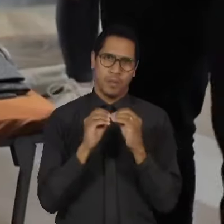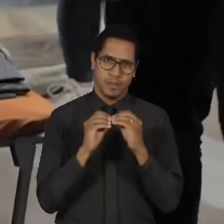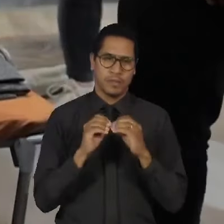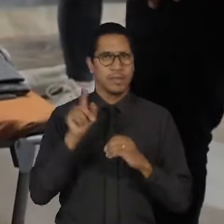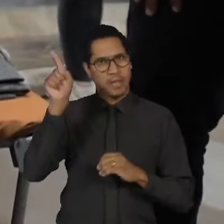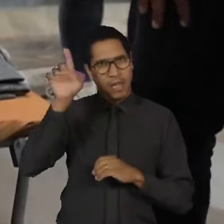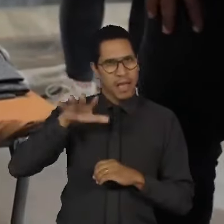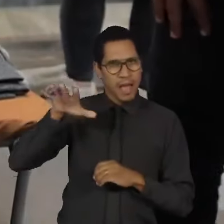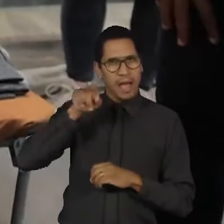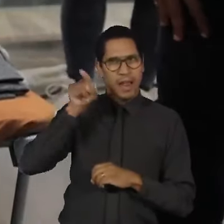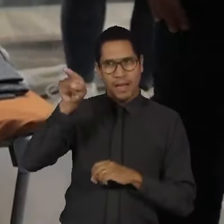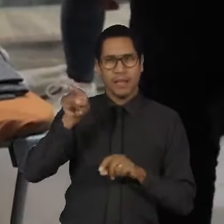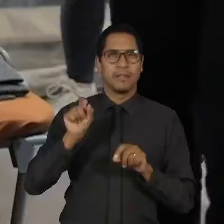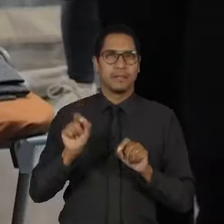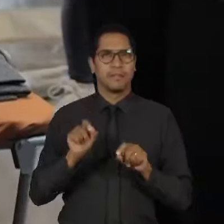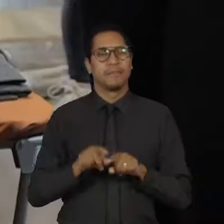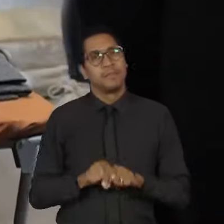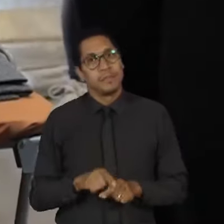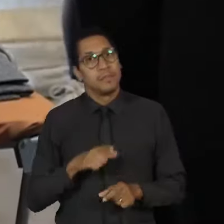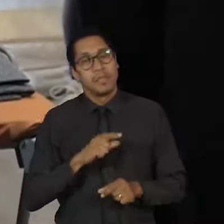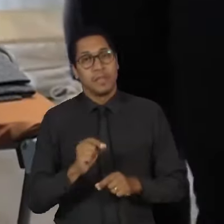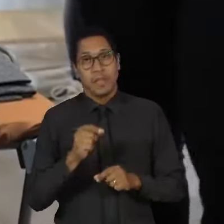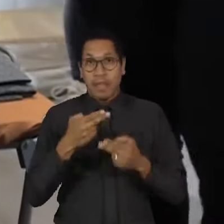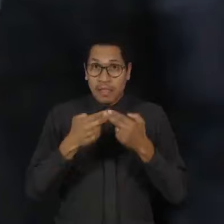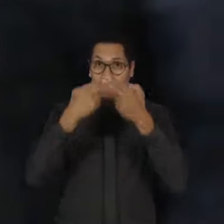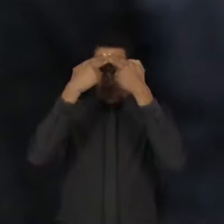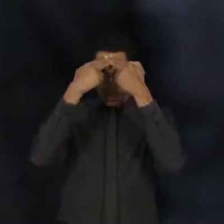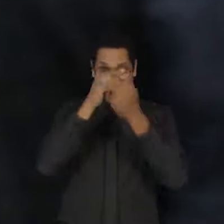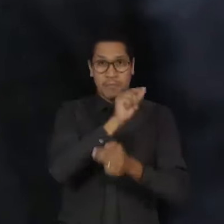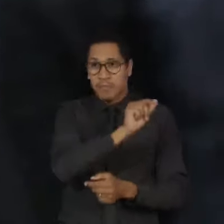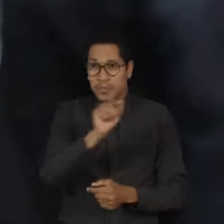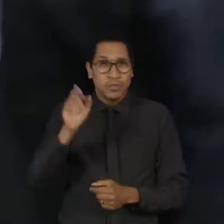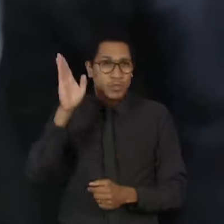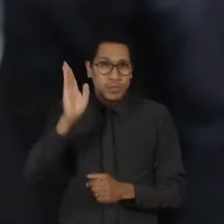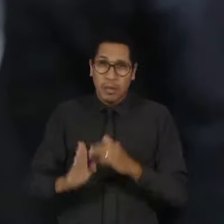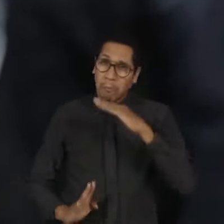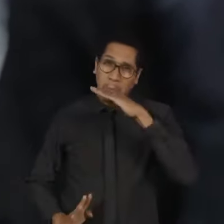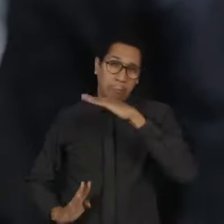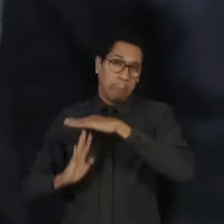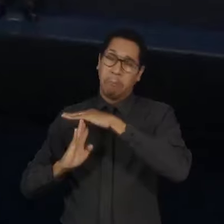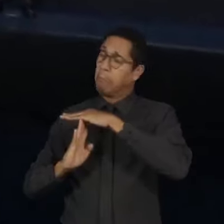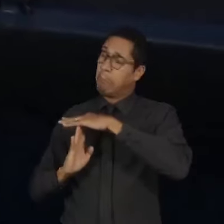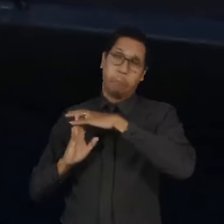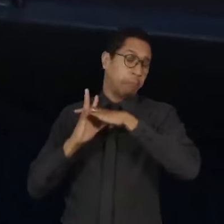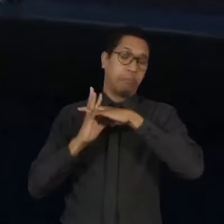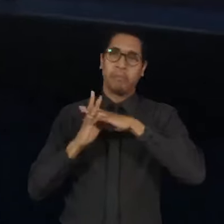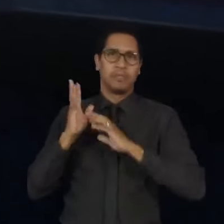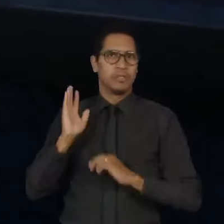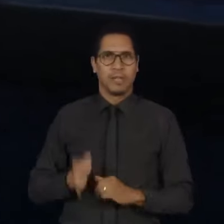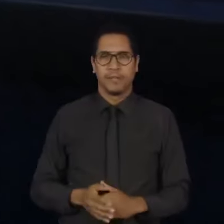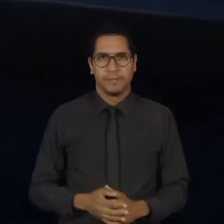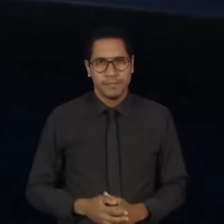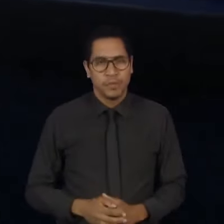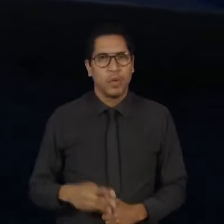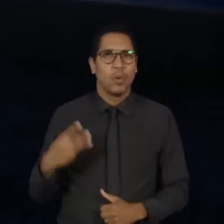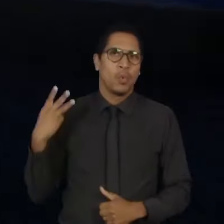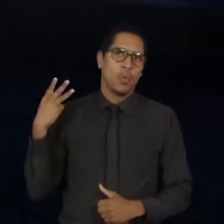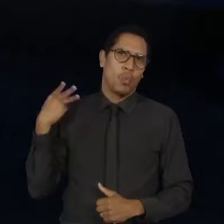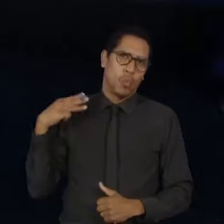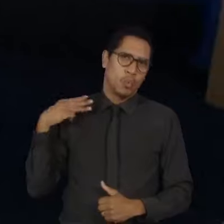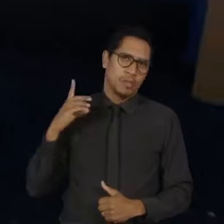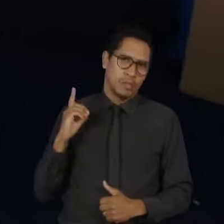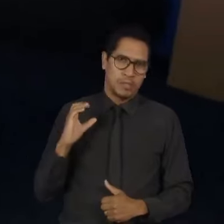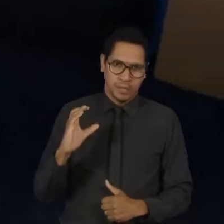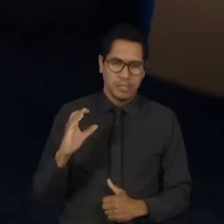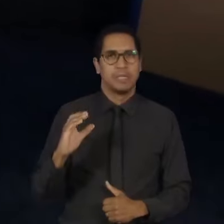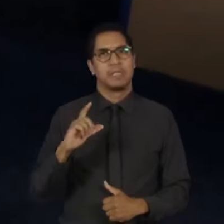traumas físicos e emocionais relatados alcançam níveis jamais vistos antes em Washington durante as comemorações